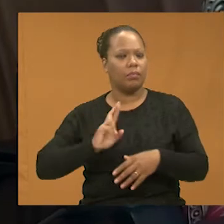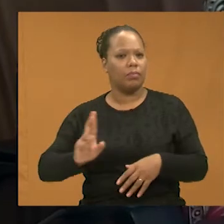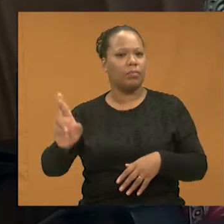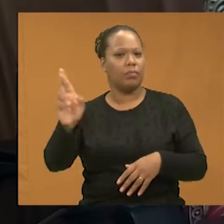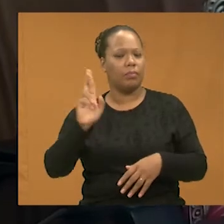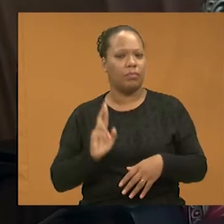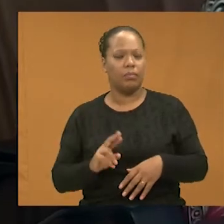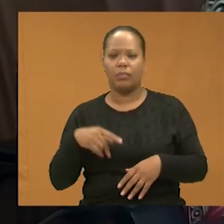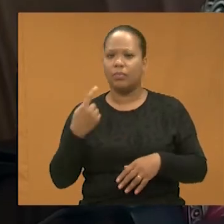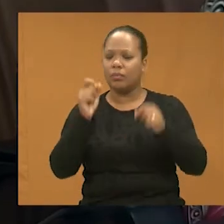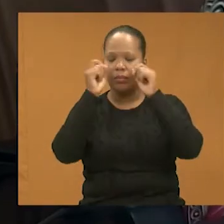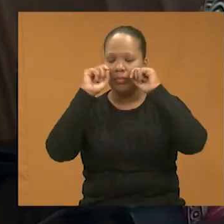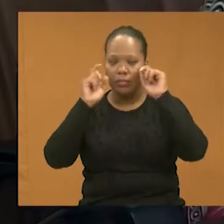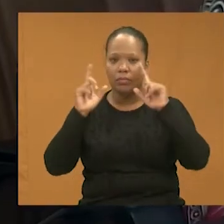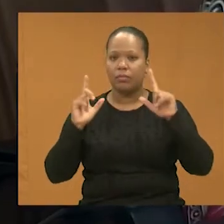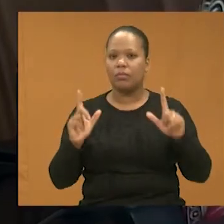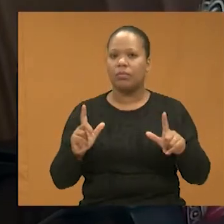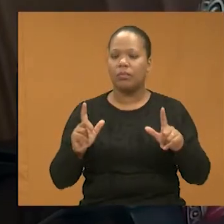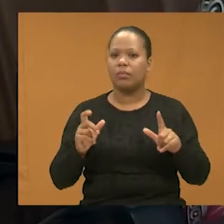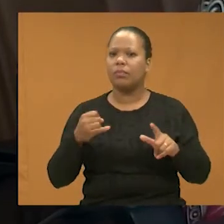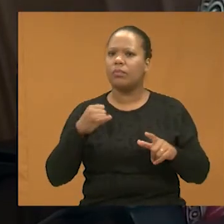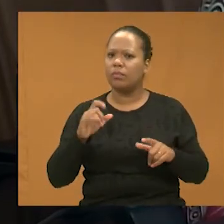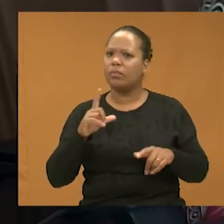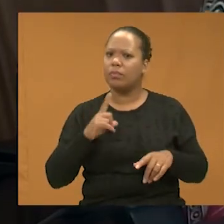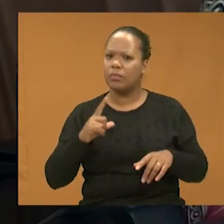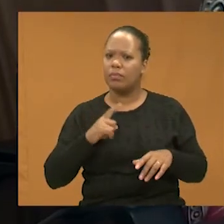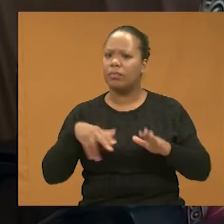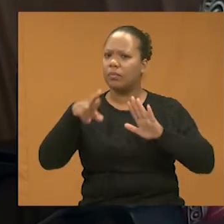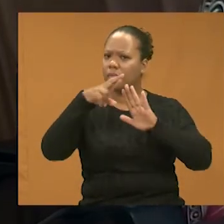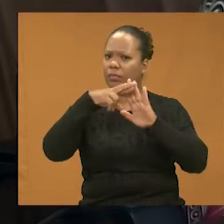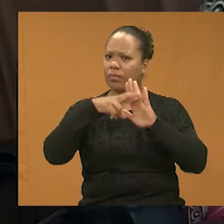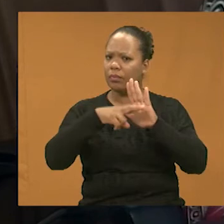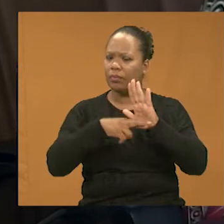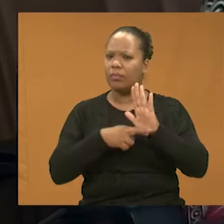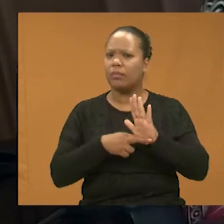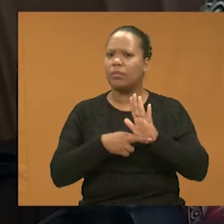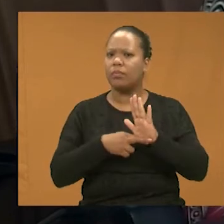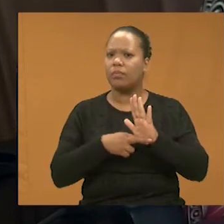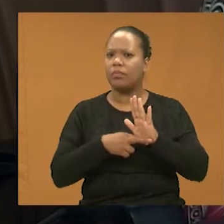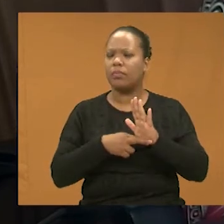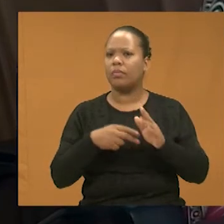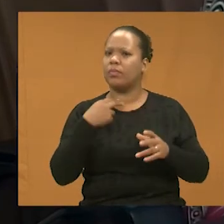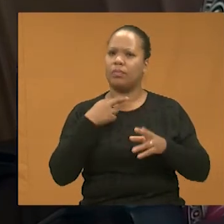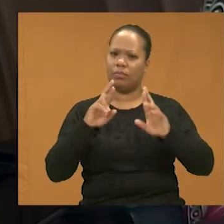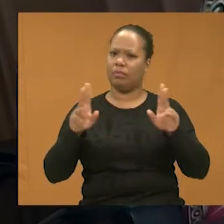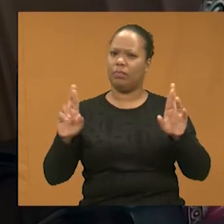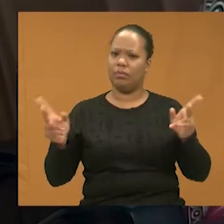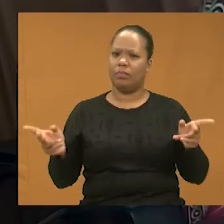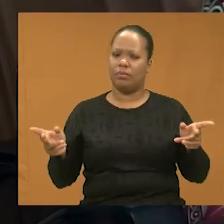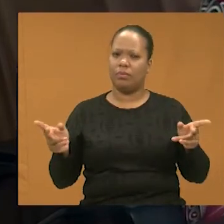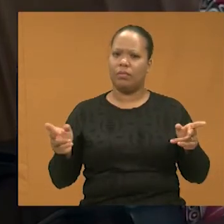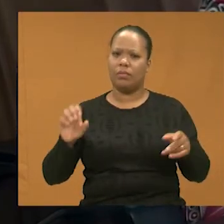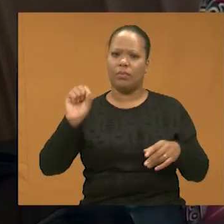que ficar bem atento mesmo, porque se tem um procedimento para ser tomado, não pode ser diferente se é